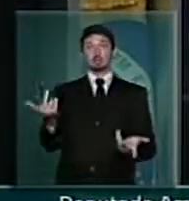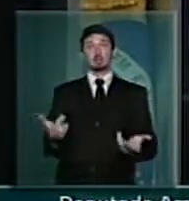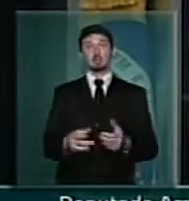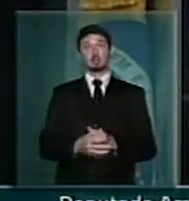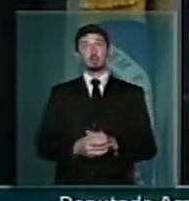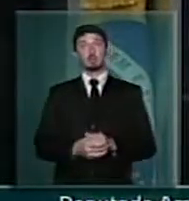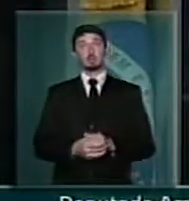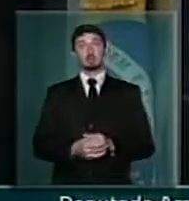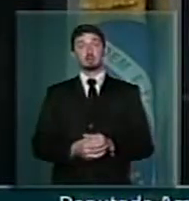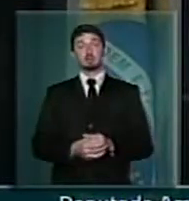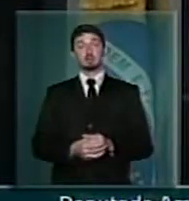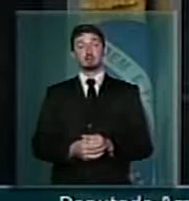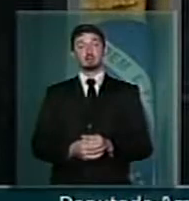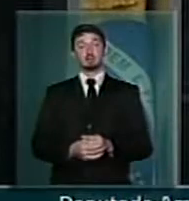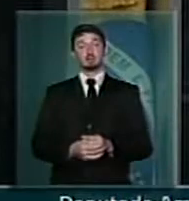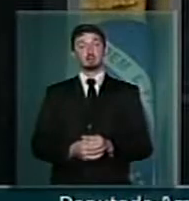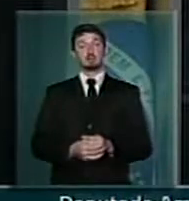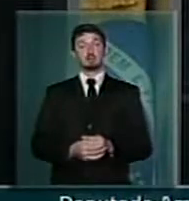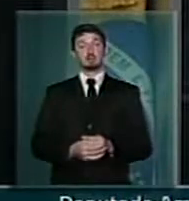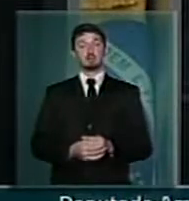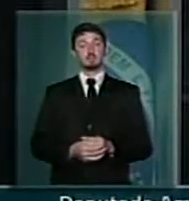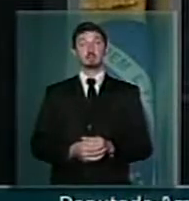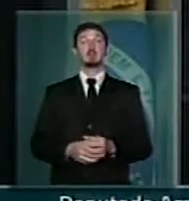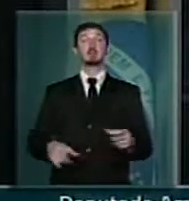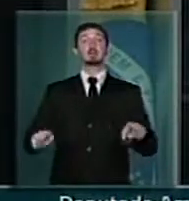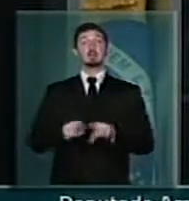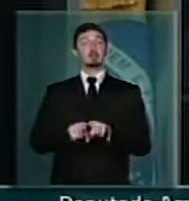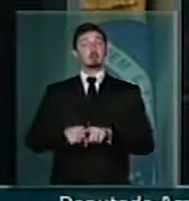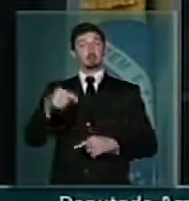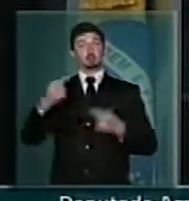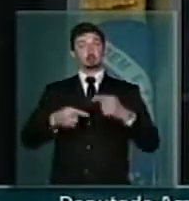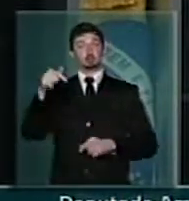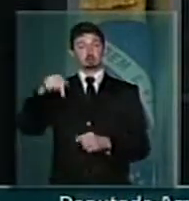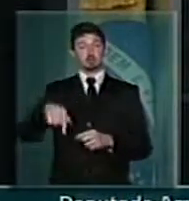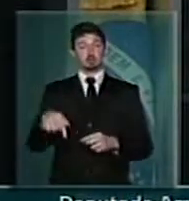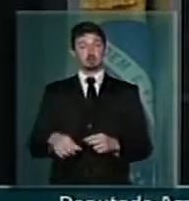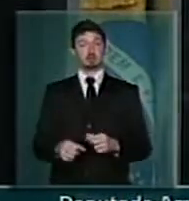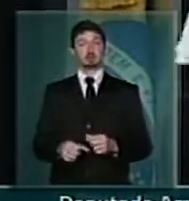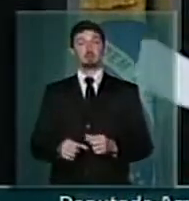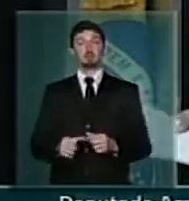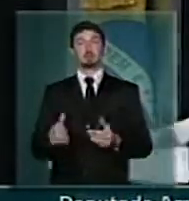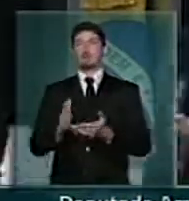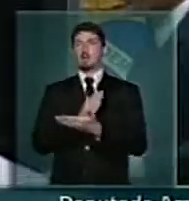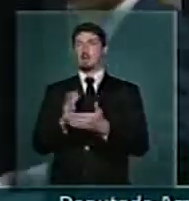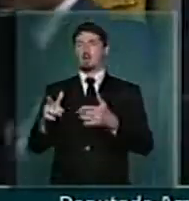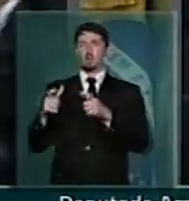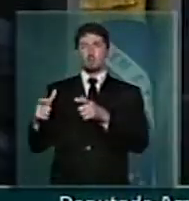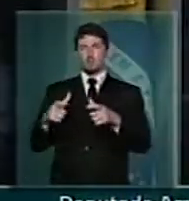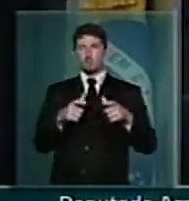também estamos discutindo nessa casa aí alguns setores. Não é que esses setores